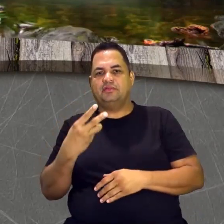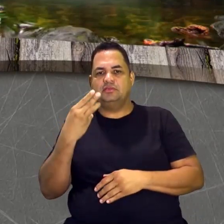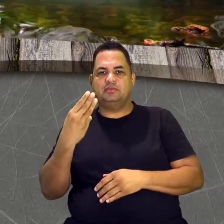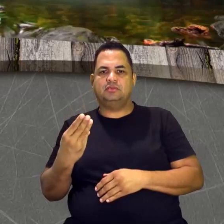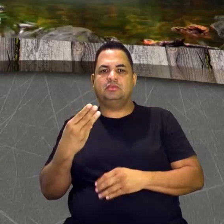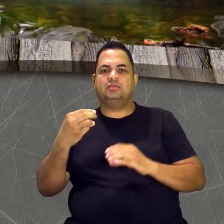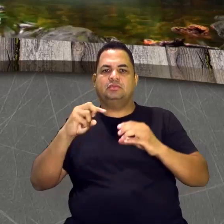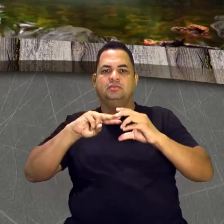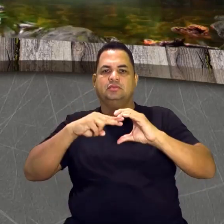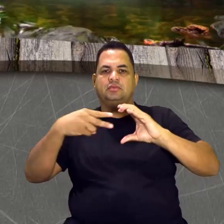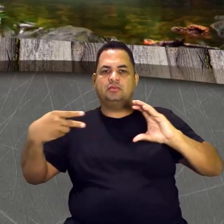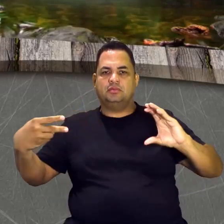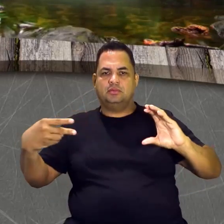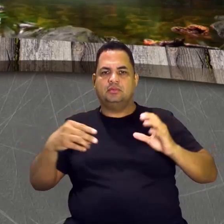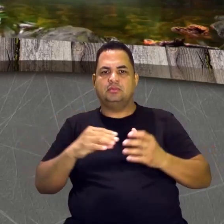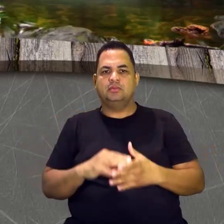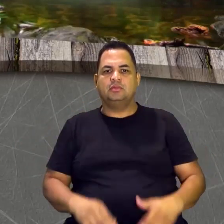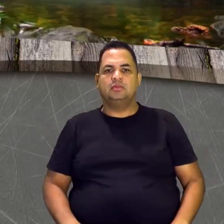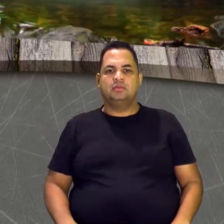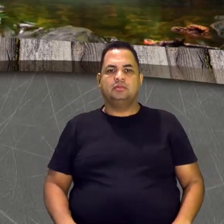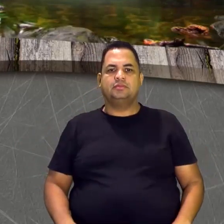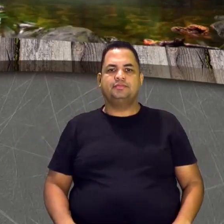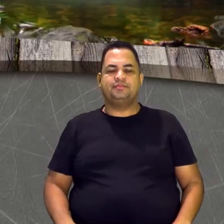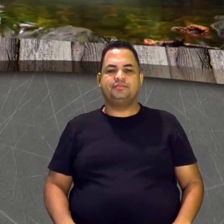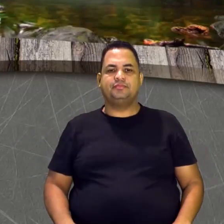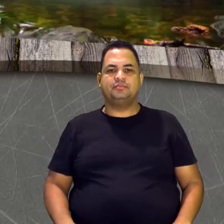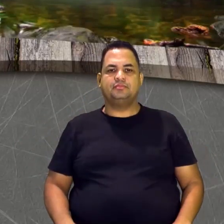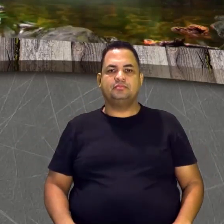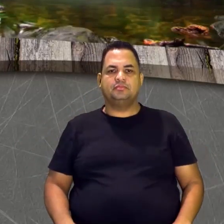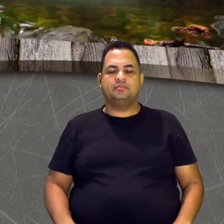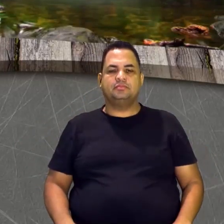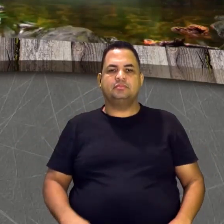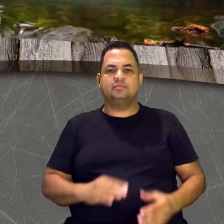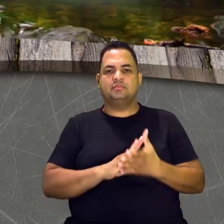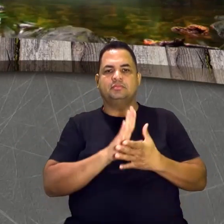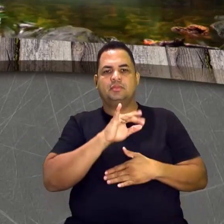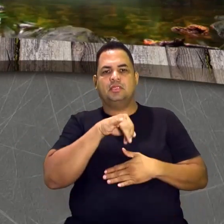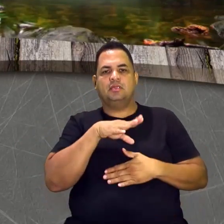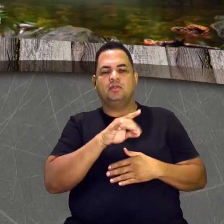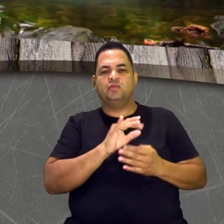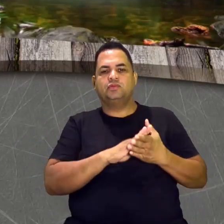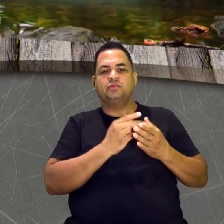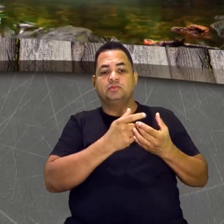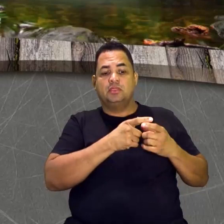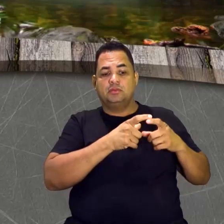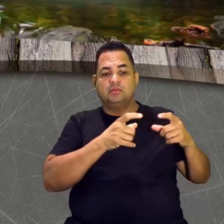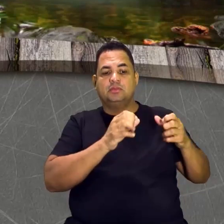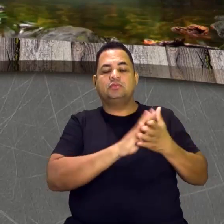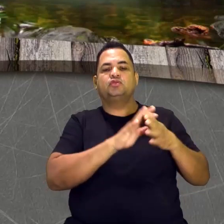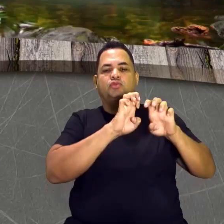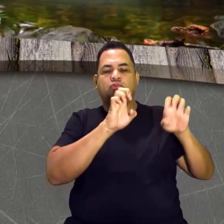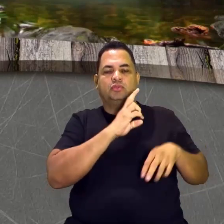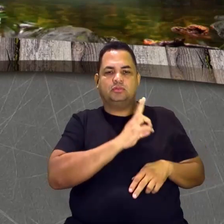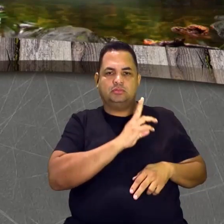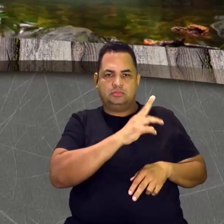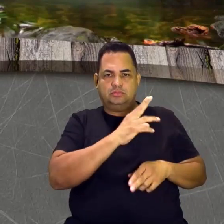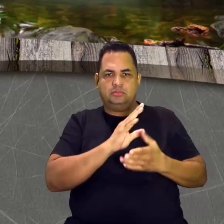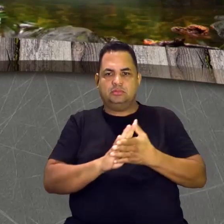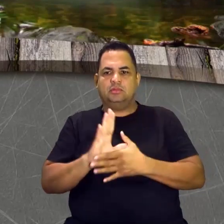isso a gente diz que na mitose é equacional, aumenta de tamanho, né, a quantidade e continua a mesma estrutura. Na